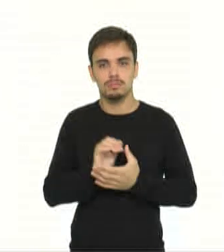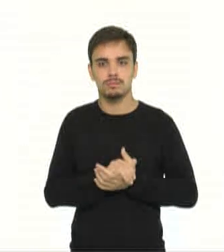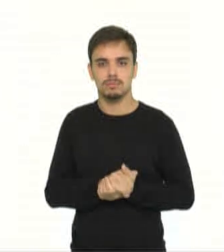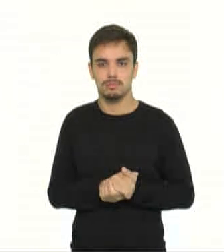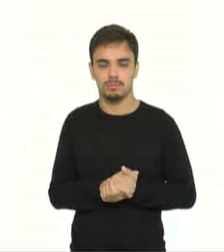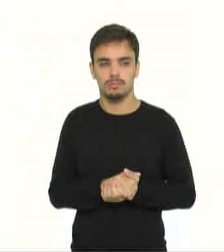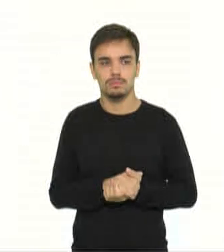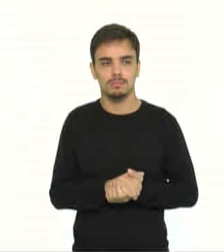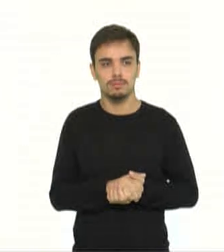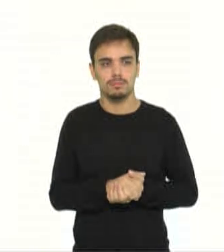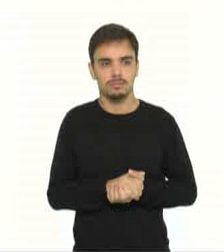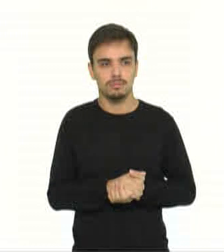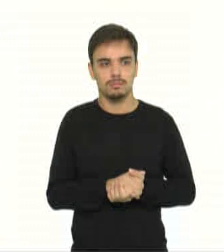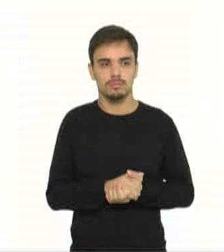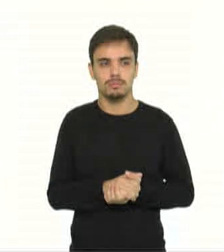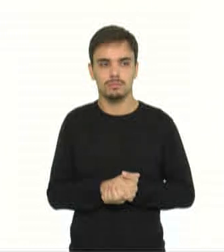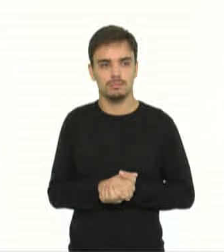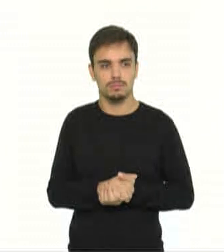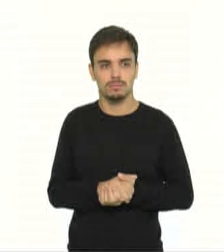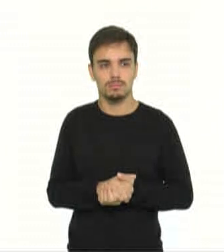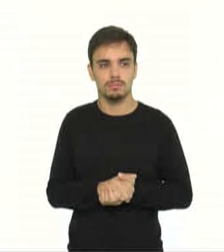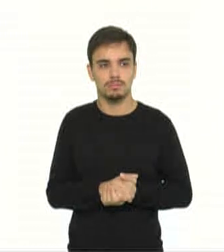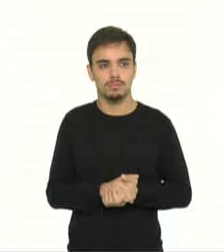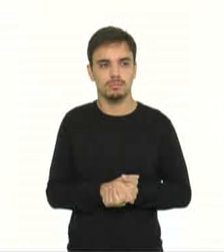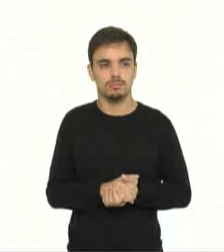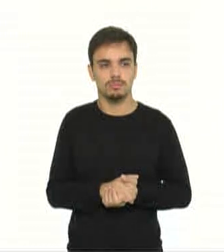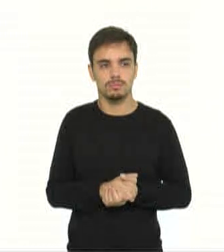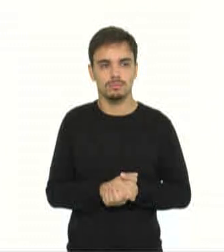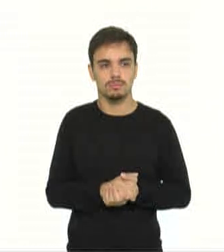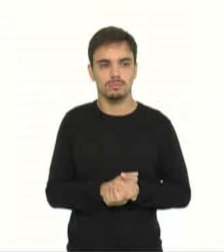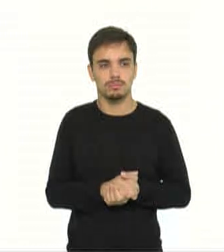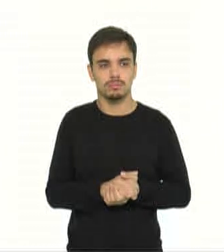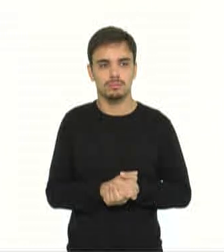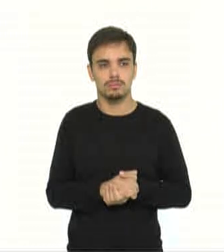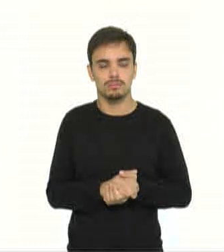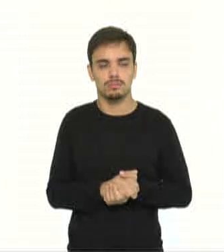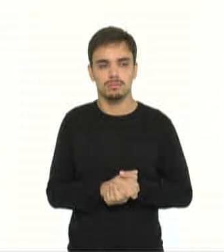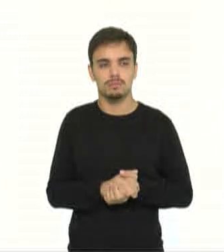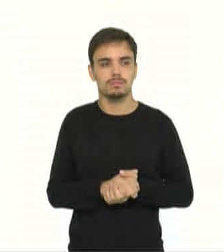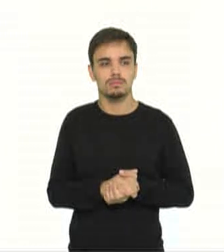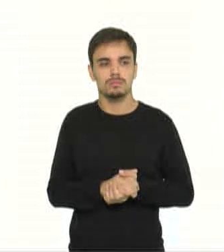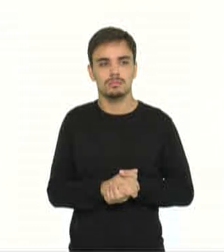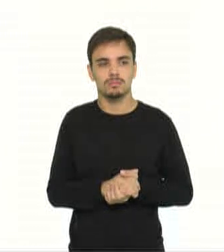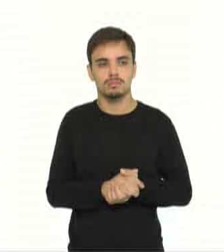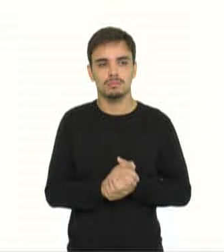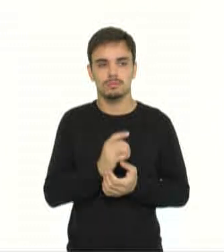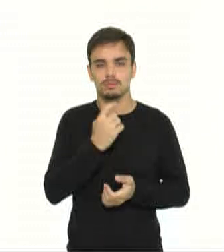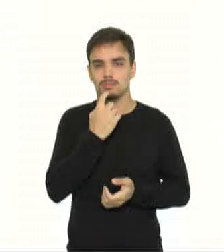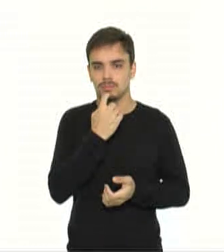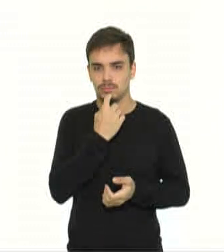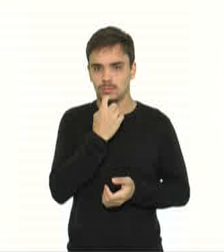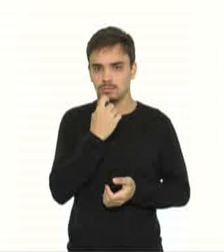your computer and phone when you are not using it and never tell them